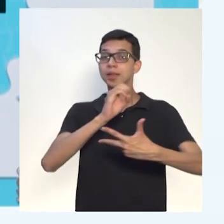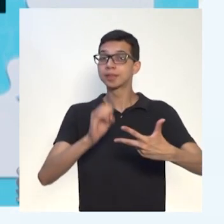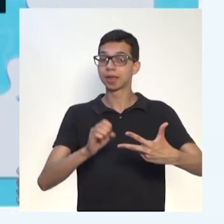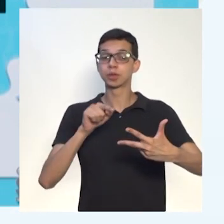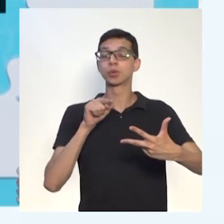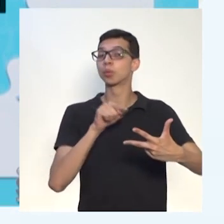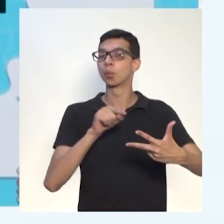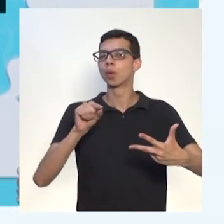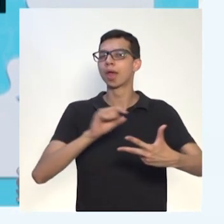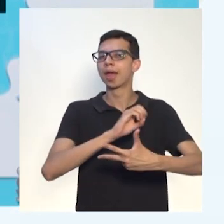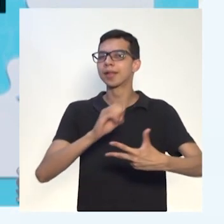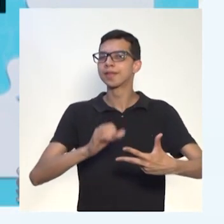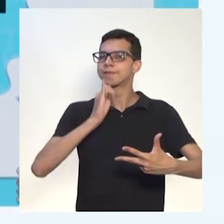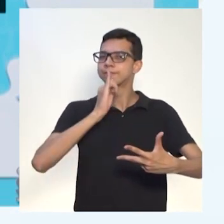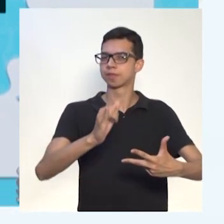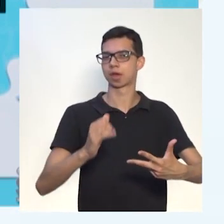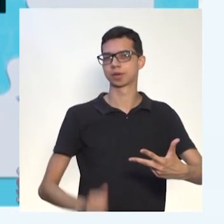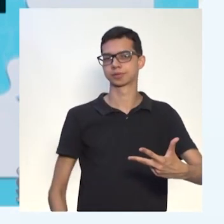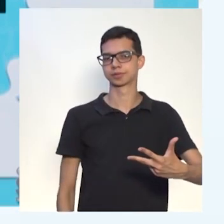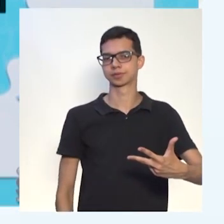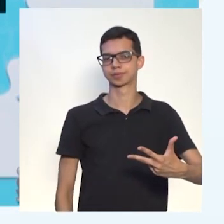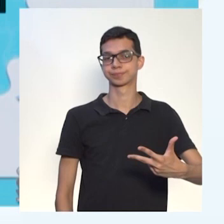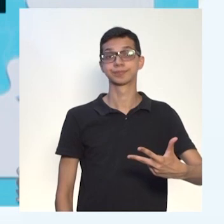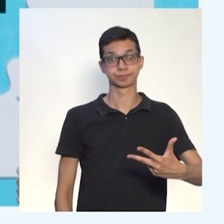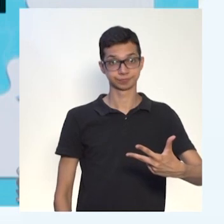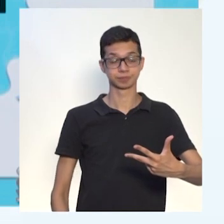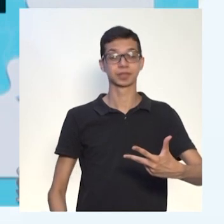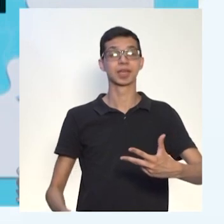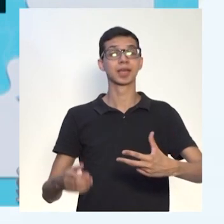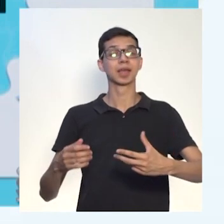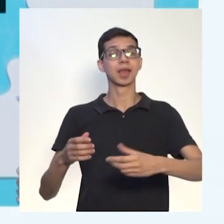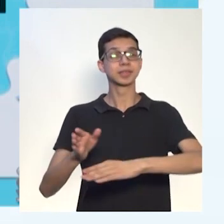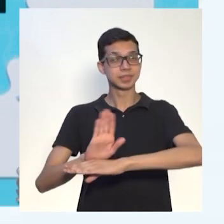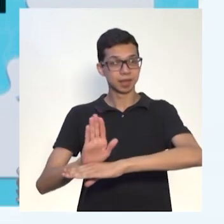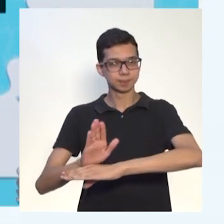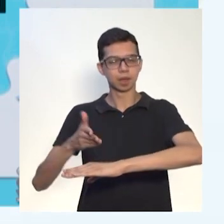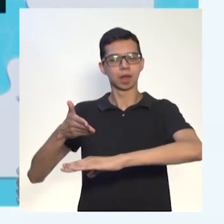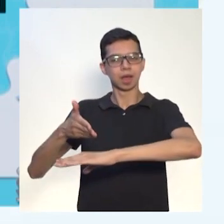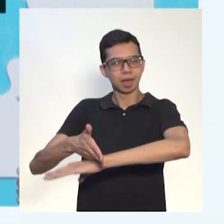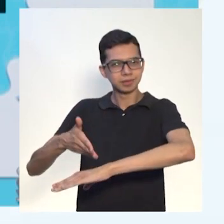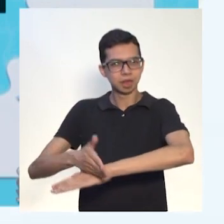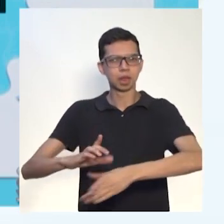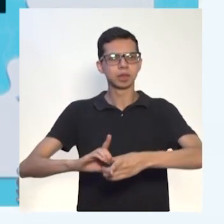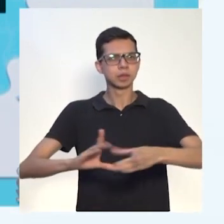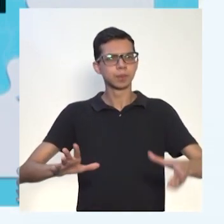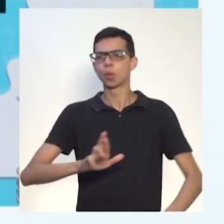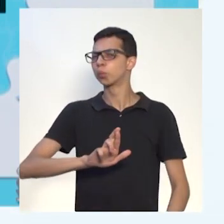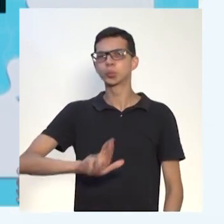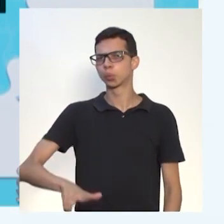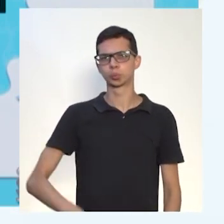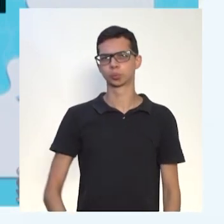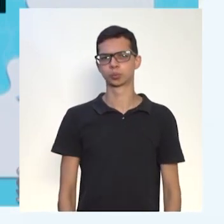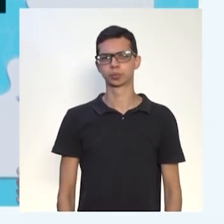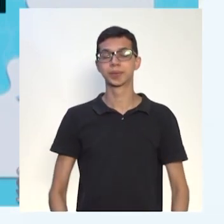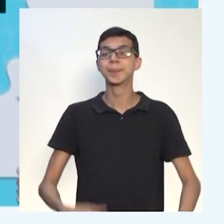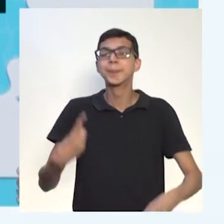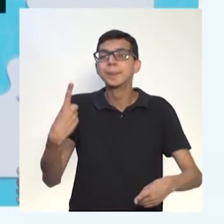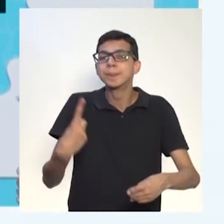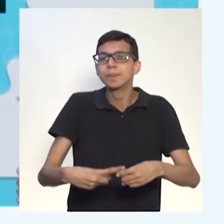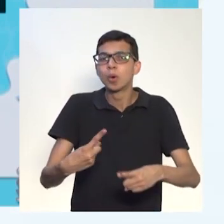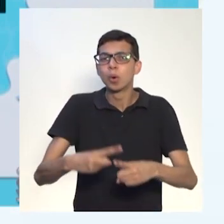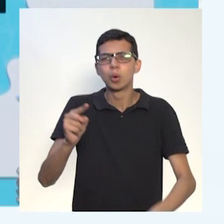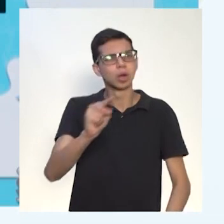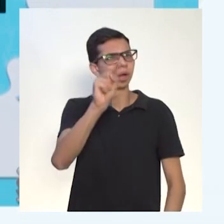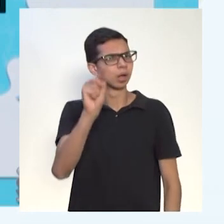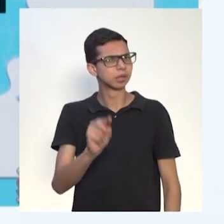é democrático, é o que ele está dizendo. Por que não é democrático? E qual a possível solução? Por que